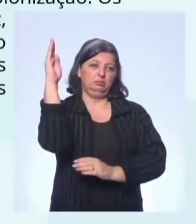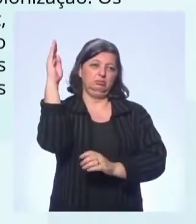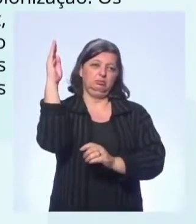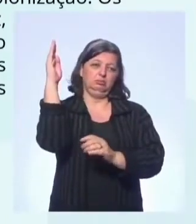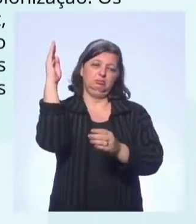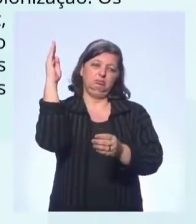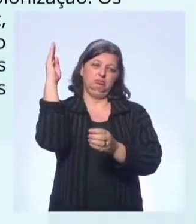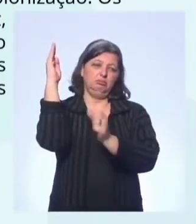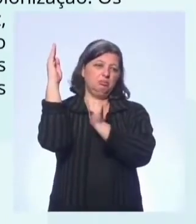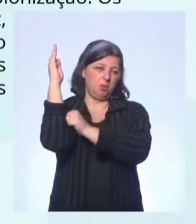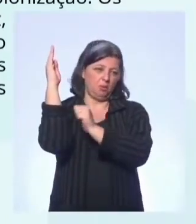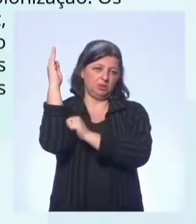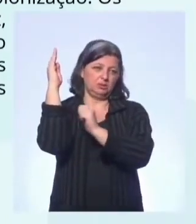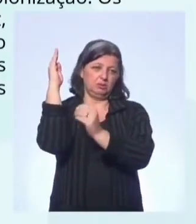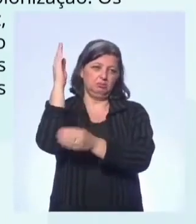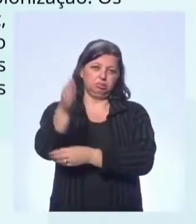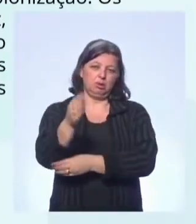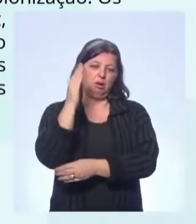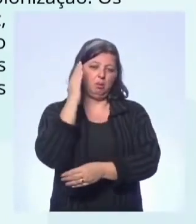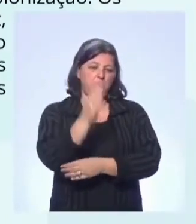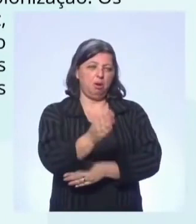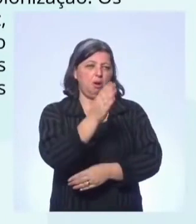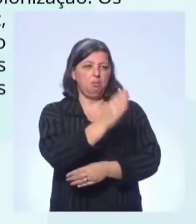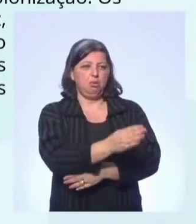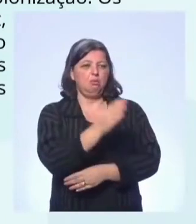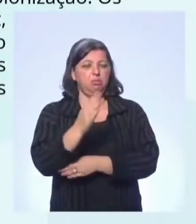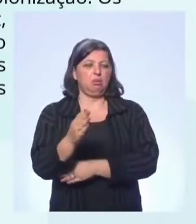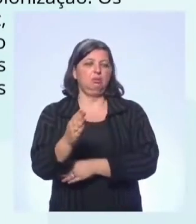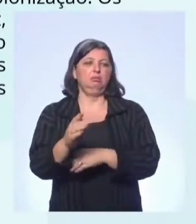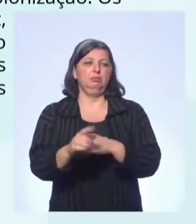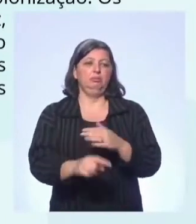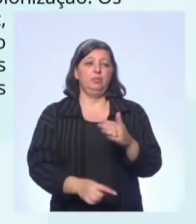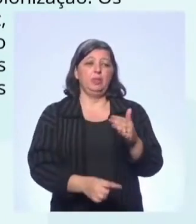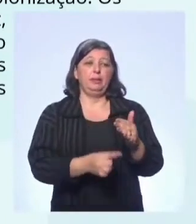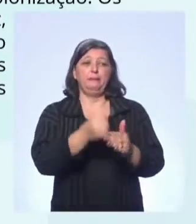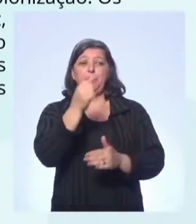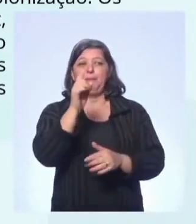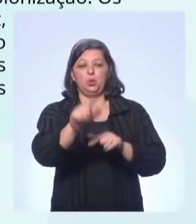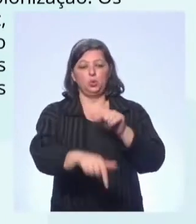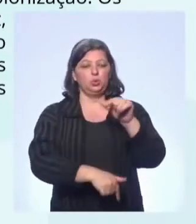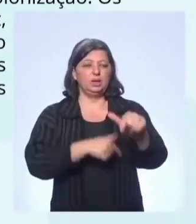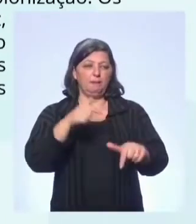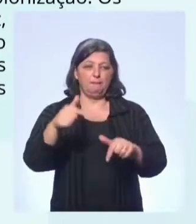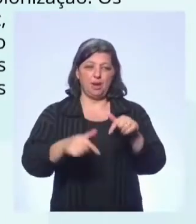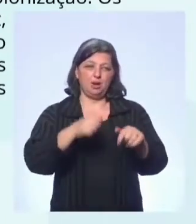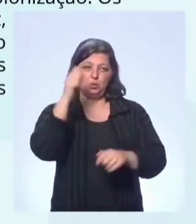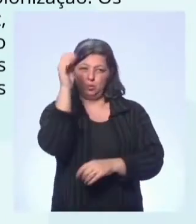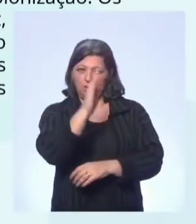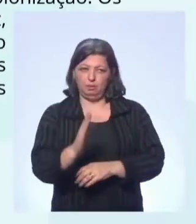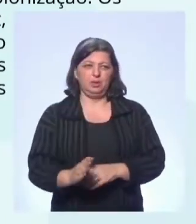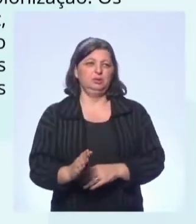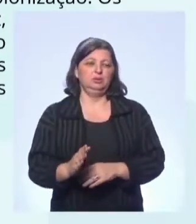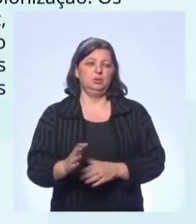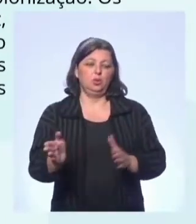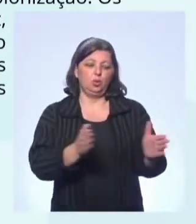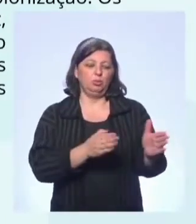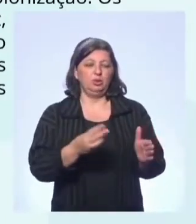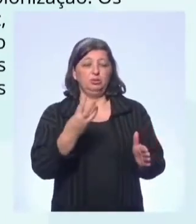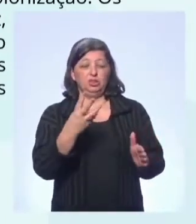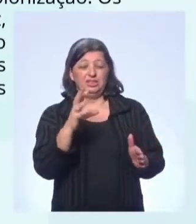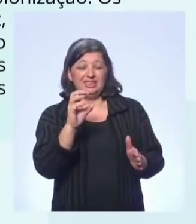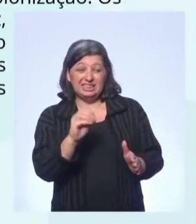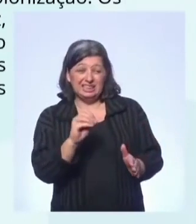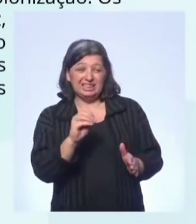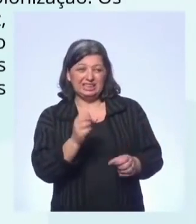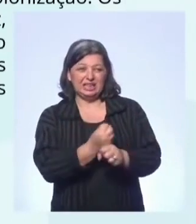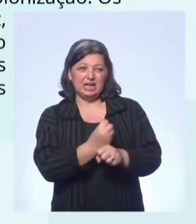pau-brasil, que se tornou a primeira atividade econômica do Brasil nos primeiros 30 anos de